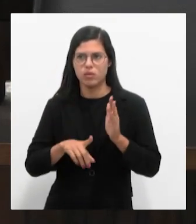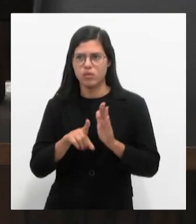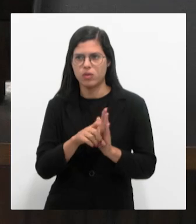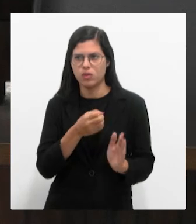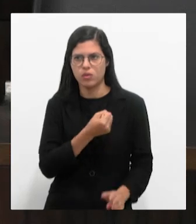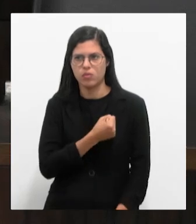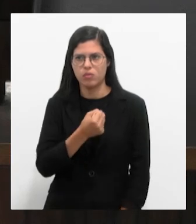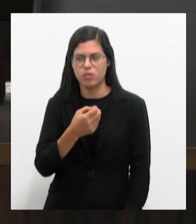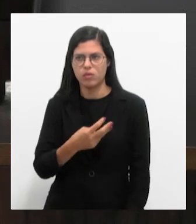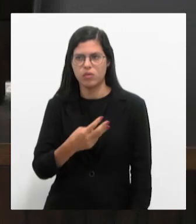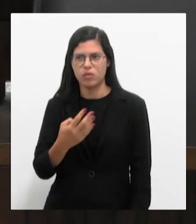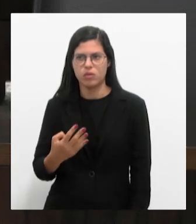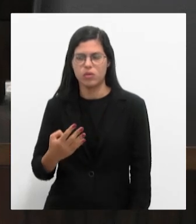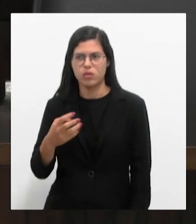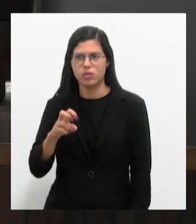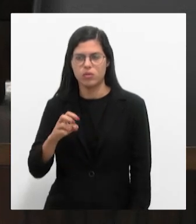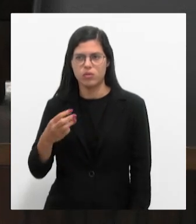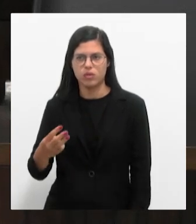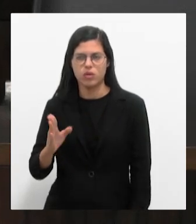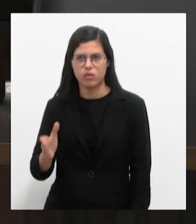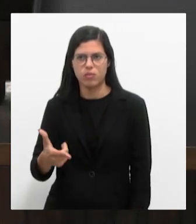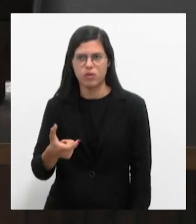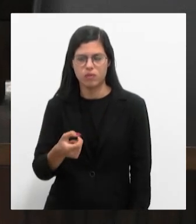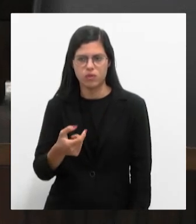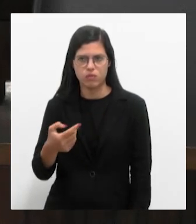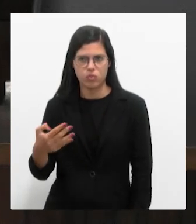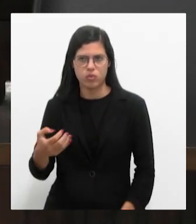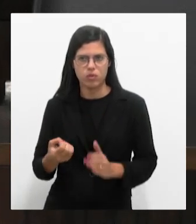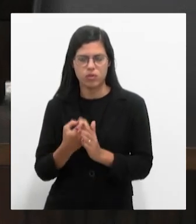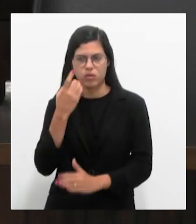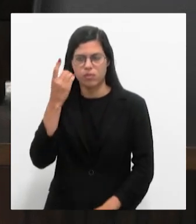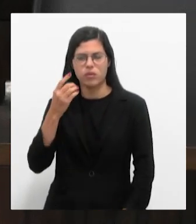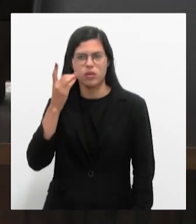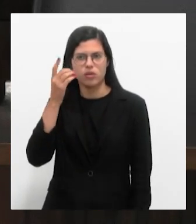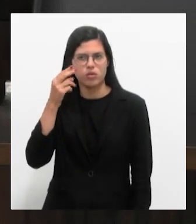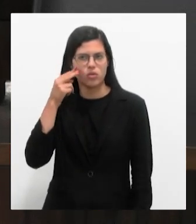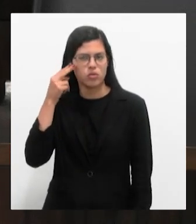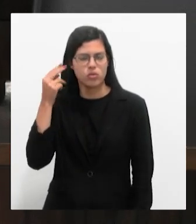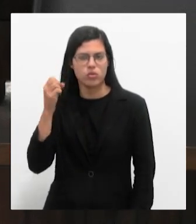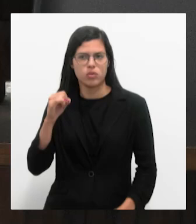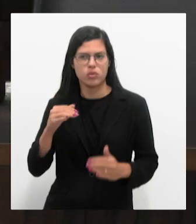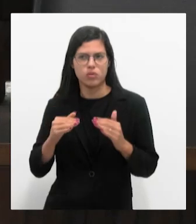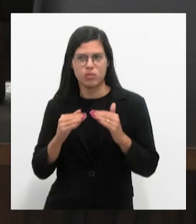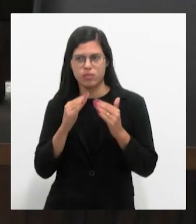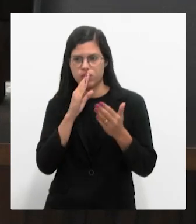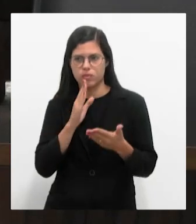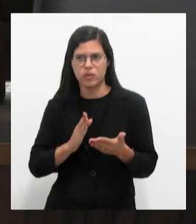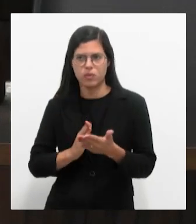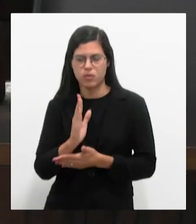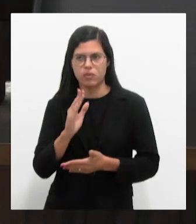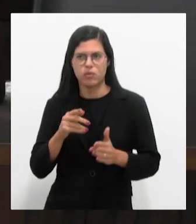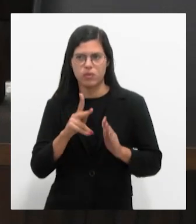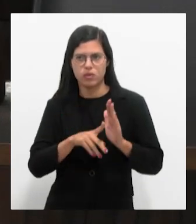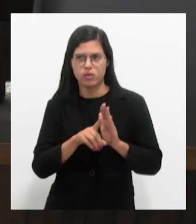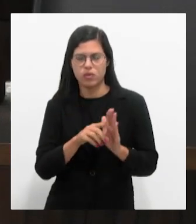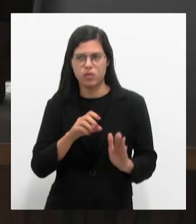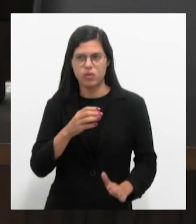número 3453/2024, deputada Tia Ju. Senhores que aprovam, permaneçam como estão. Aprovado. Projeto de Lei